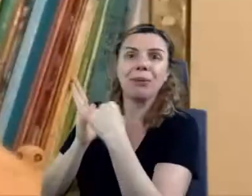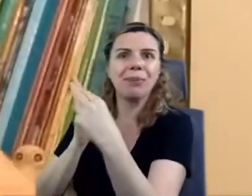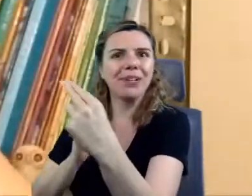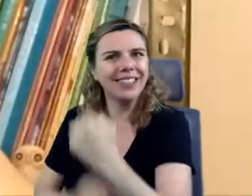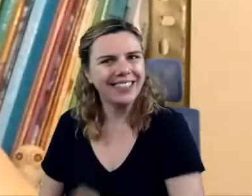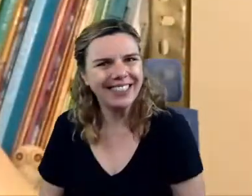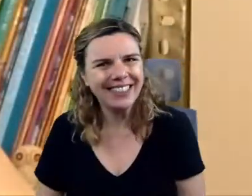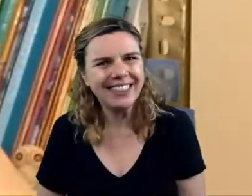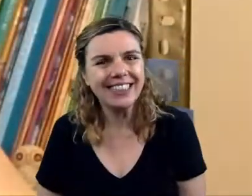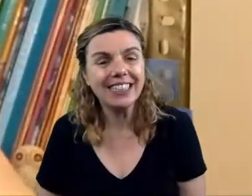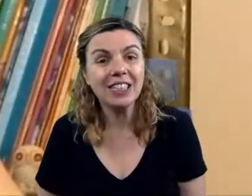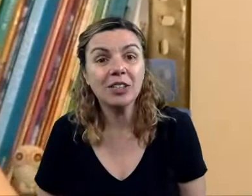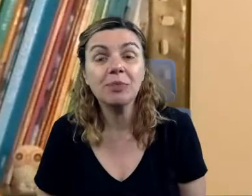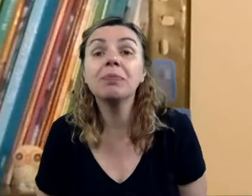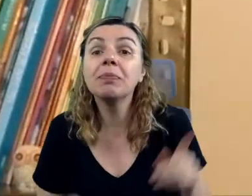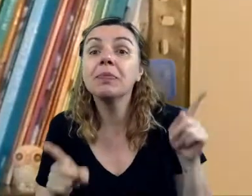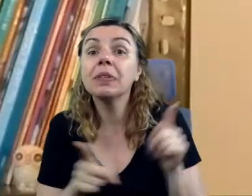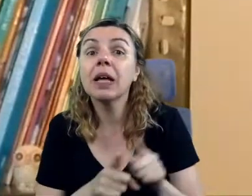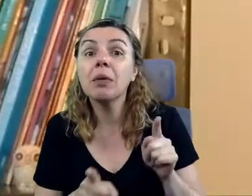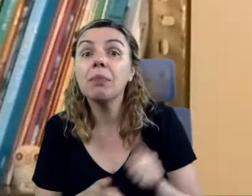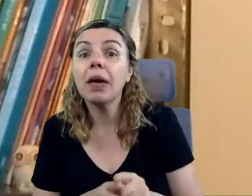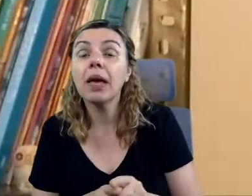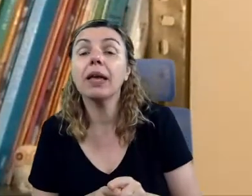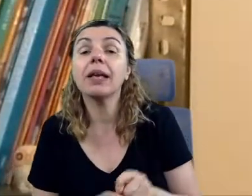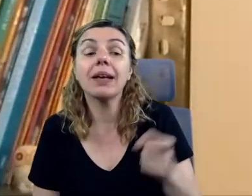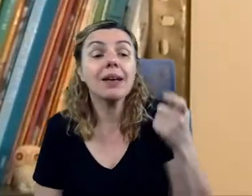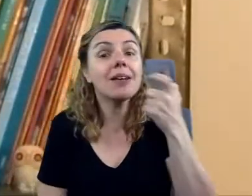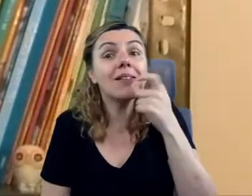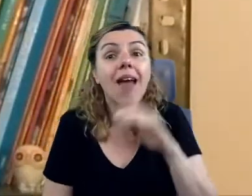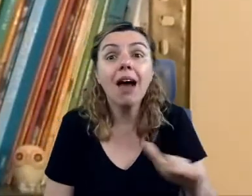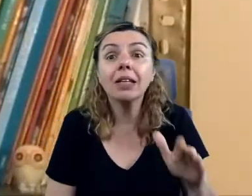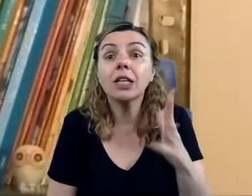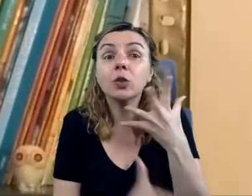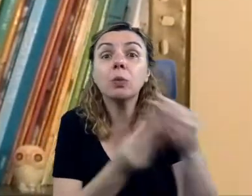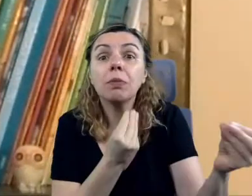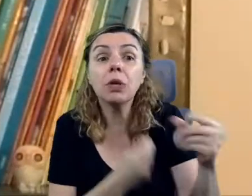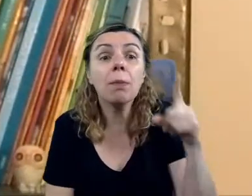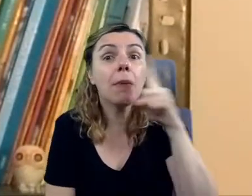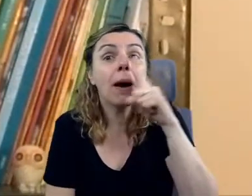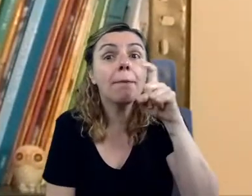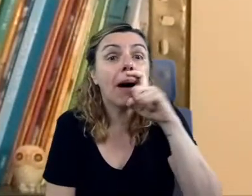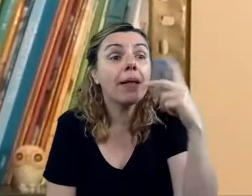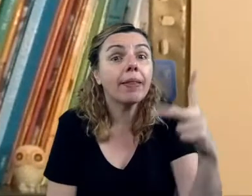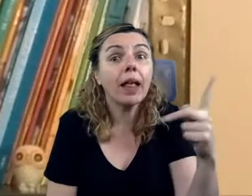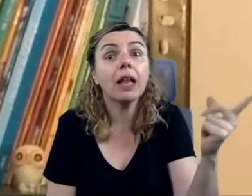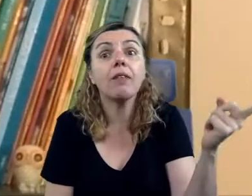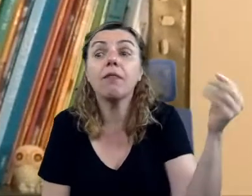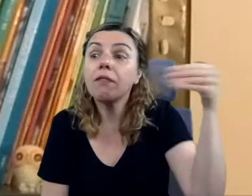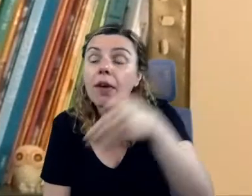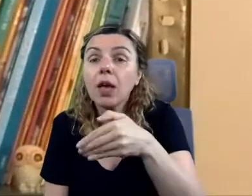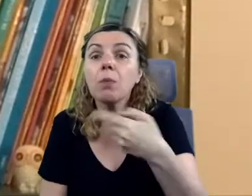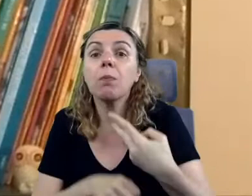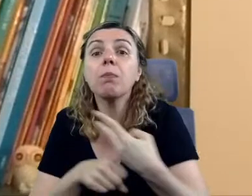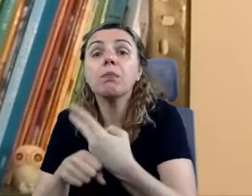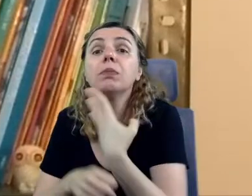alto, alto. E vieram também os pais de uma criança que tinha desaparecido de casa e não